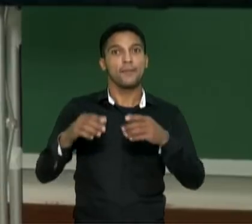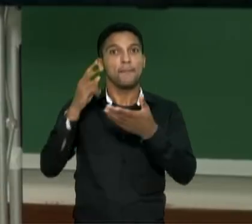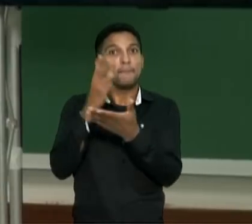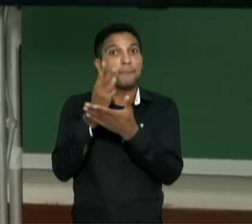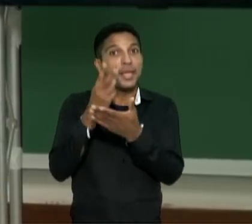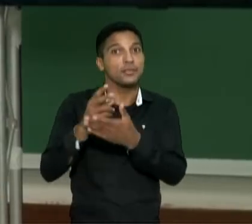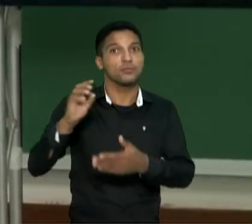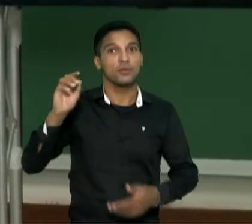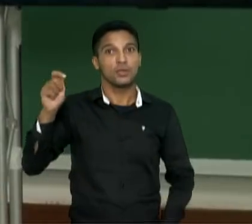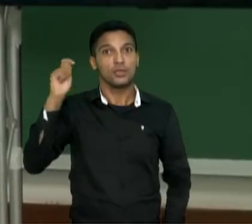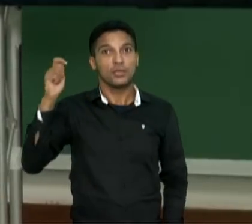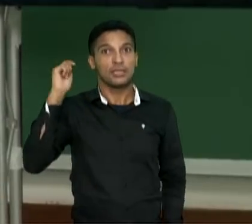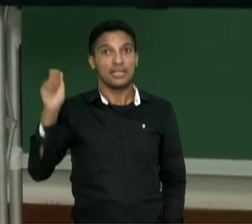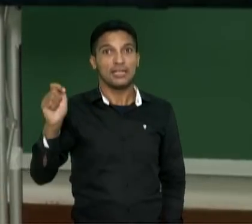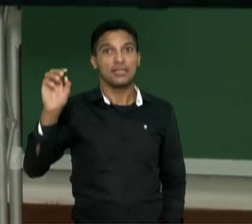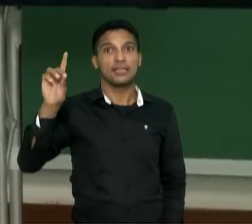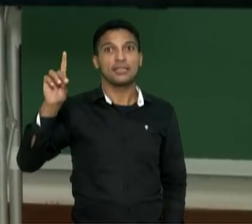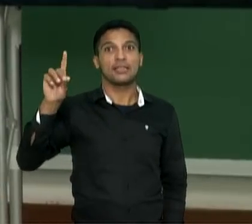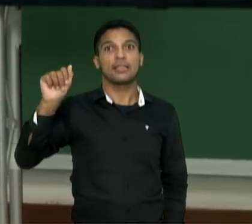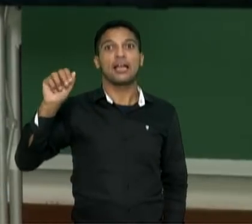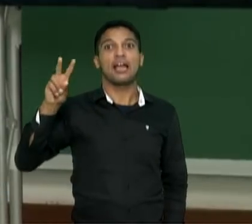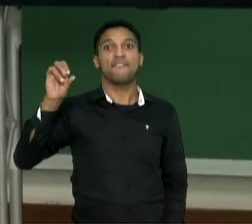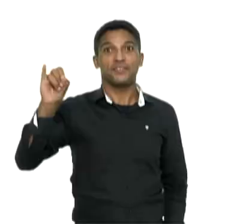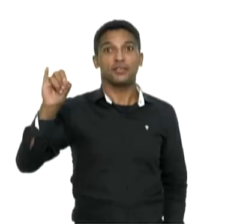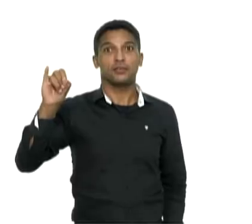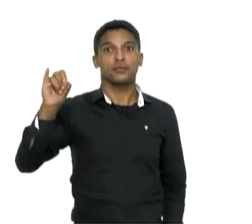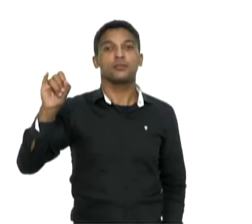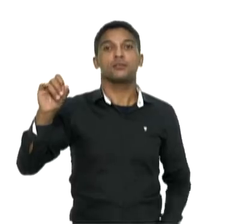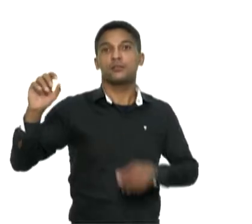pelo olhar do Bernini, né?